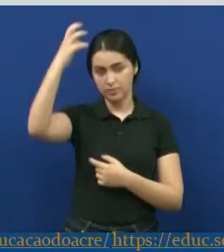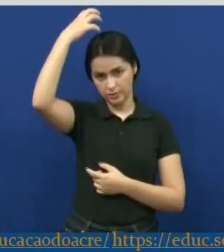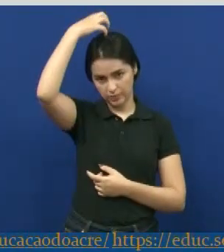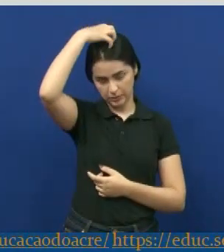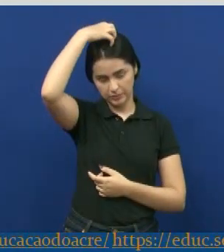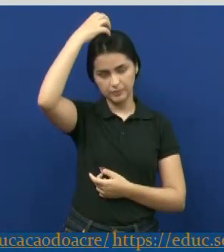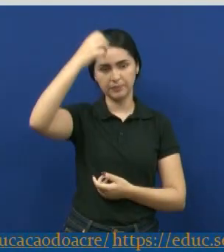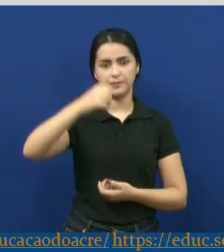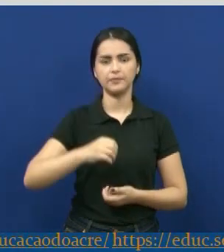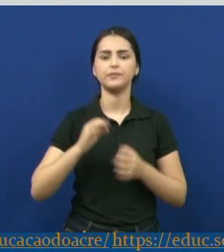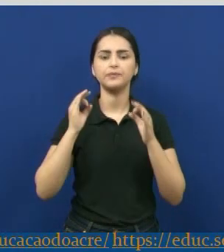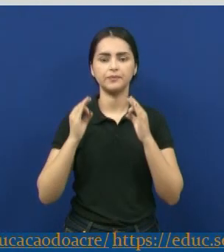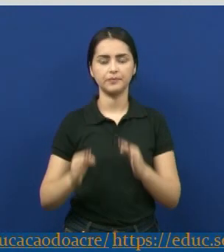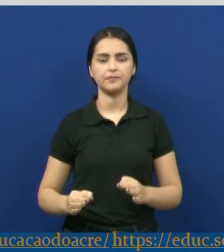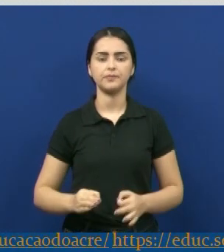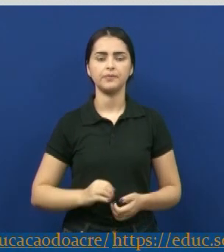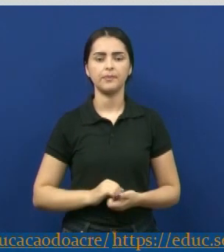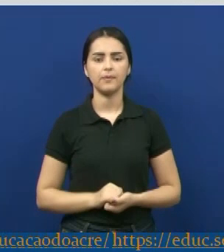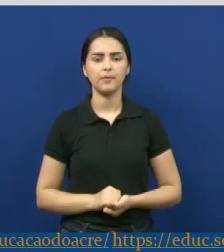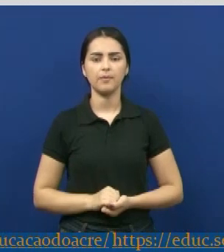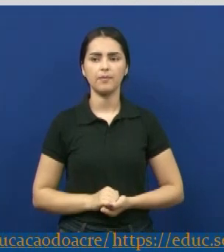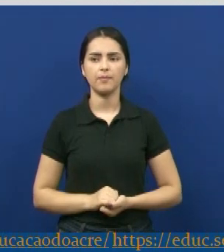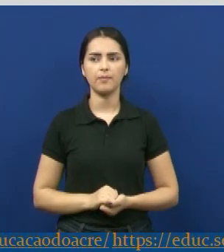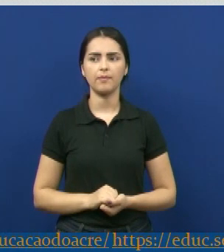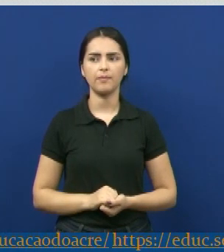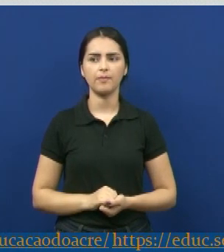e do monarca, certo?